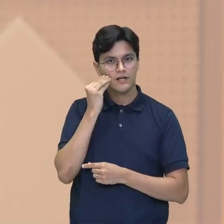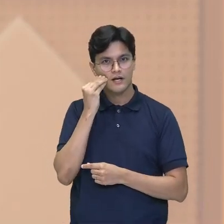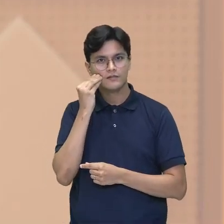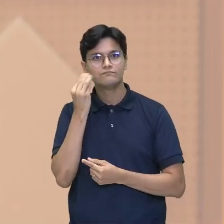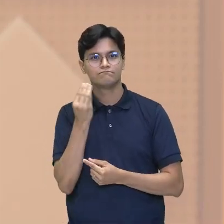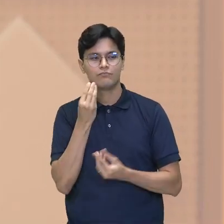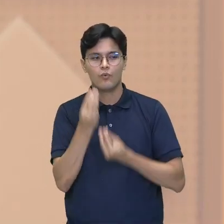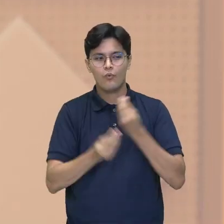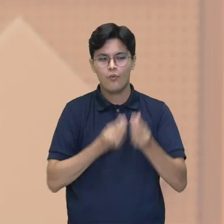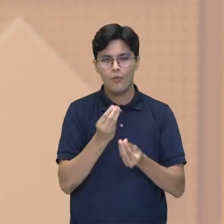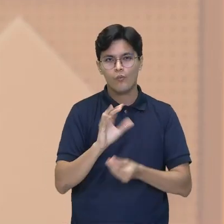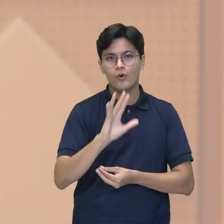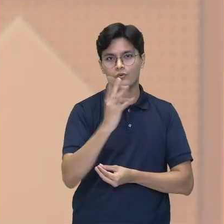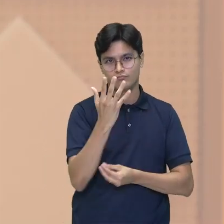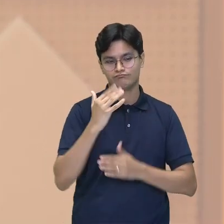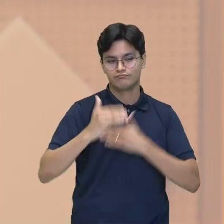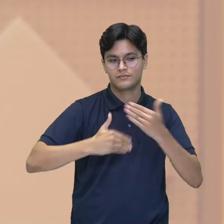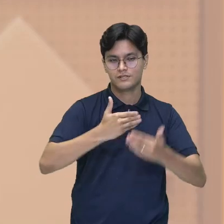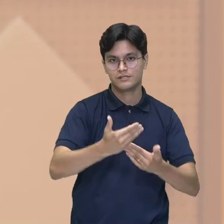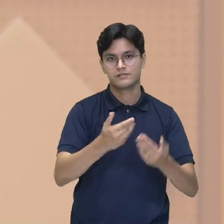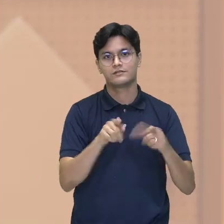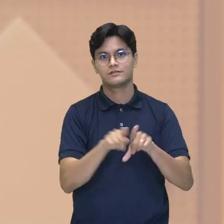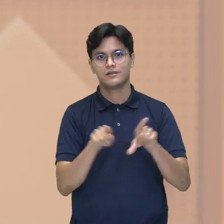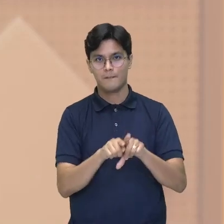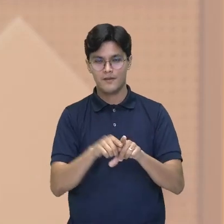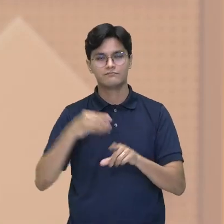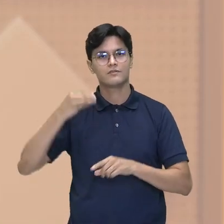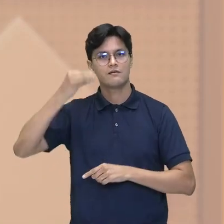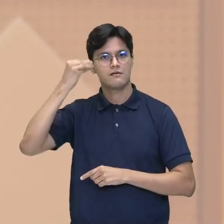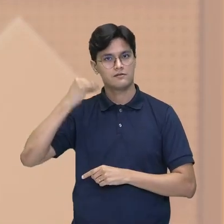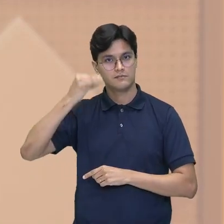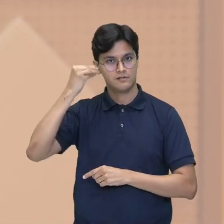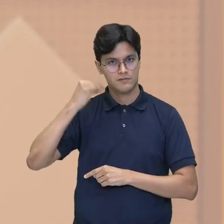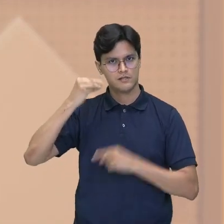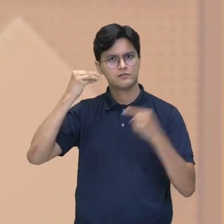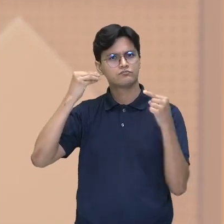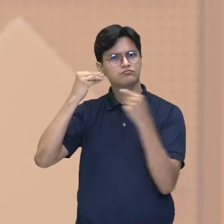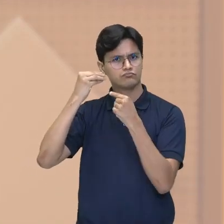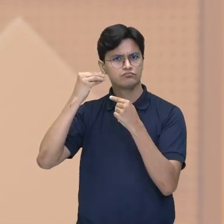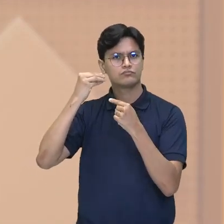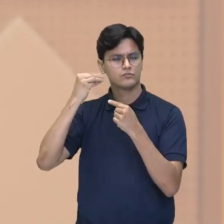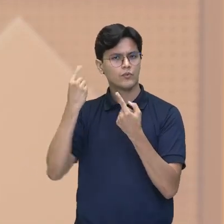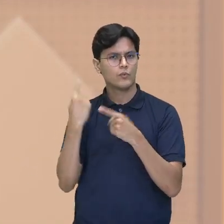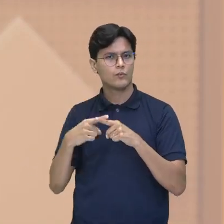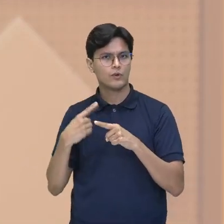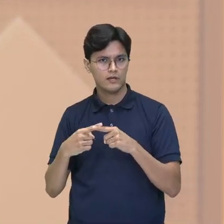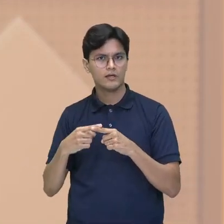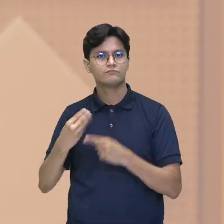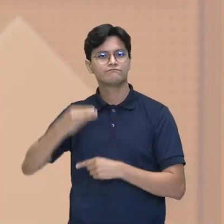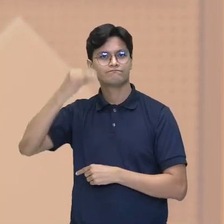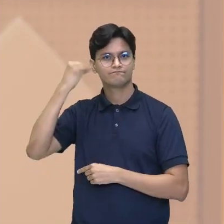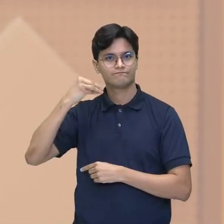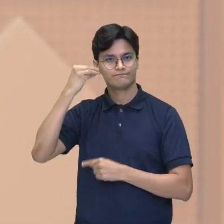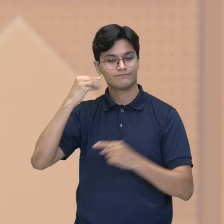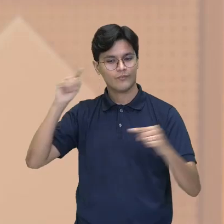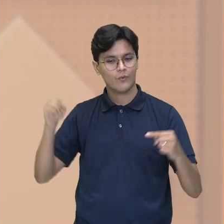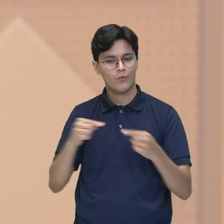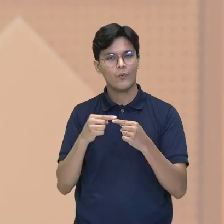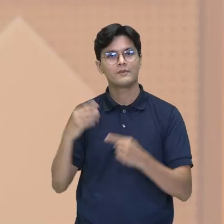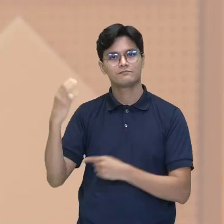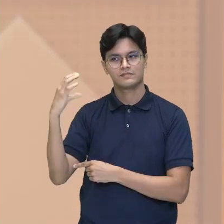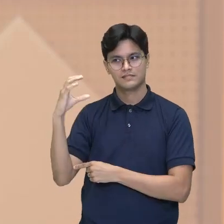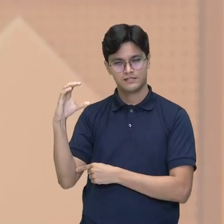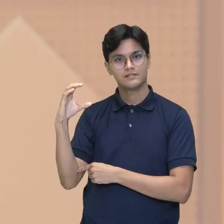a experimentação. Eu estou falando muito em relação à experimentação, por quê? Porque a ciência, ela se dá por meio